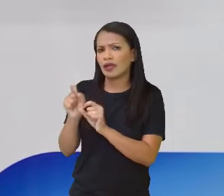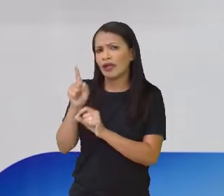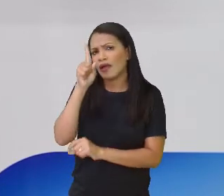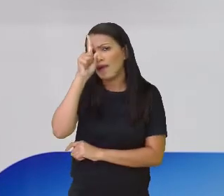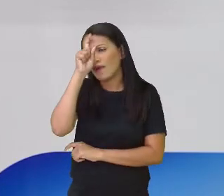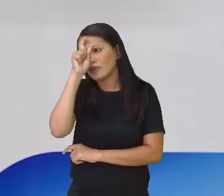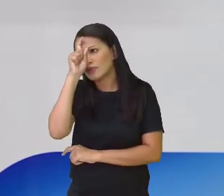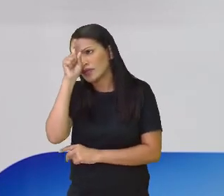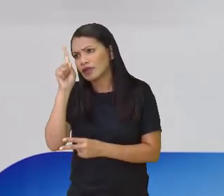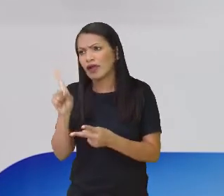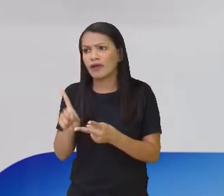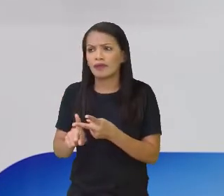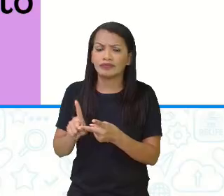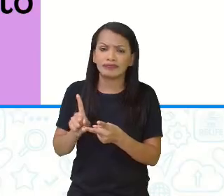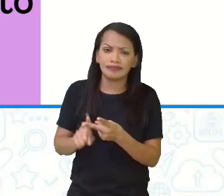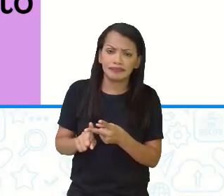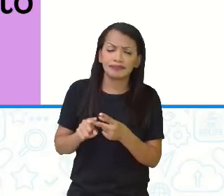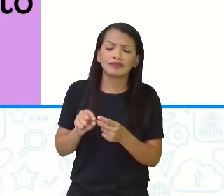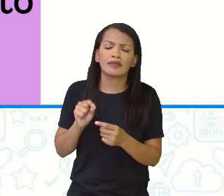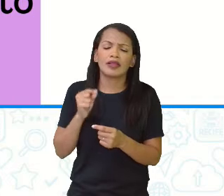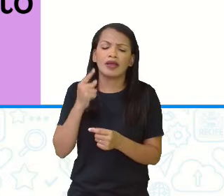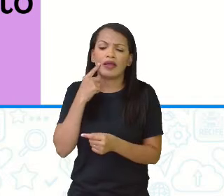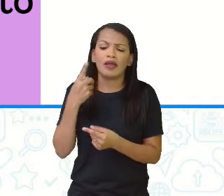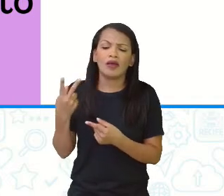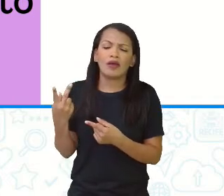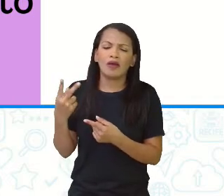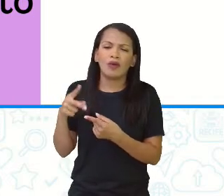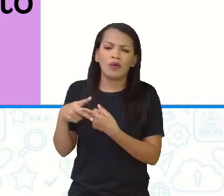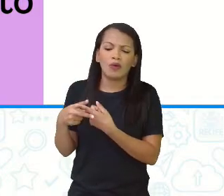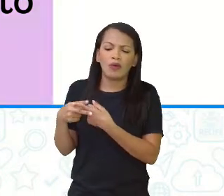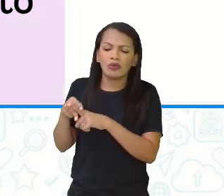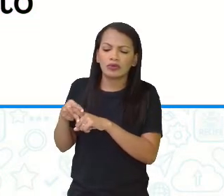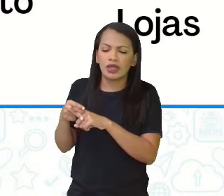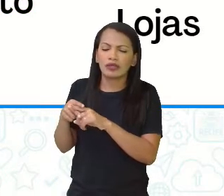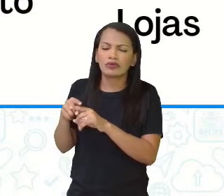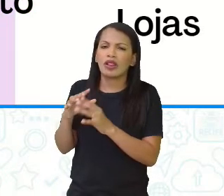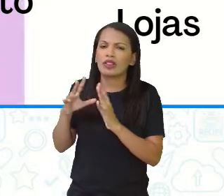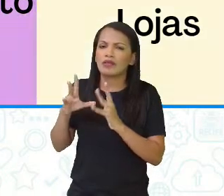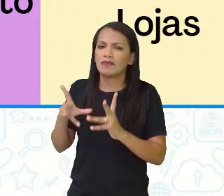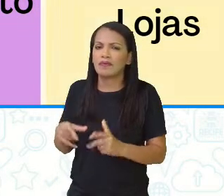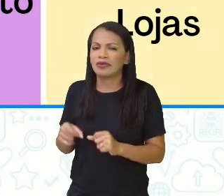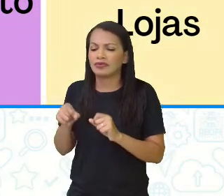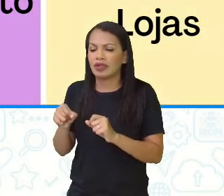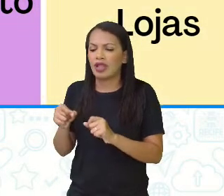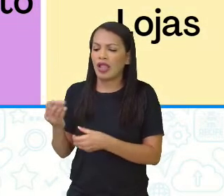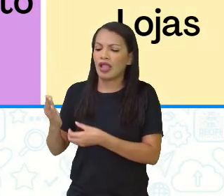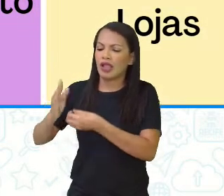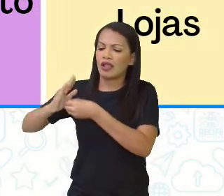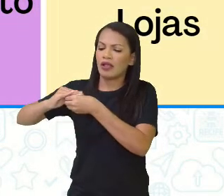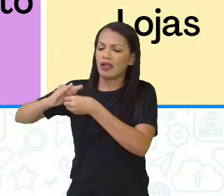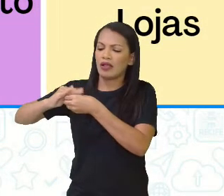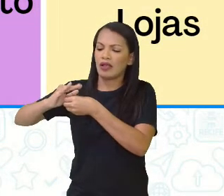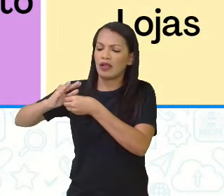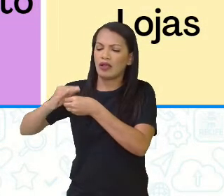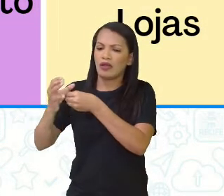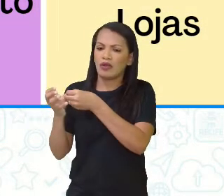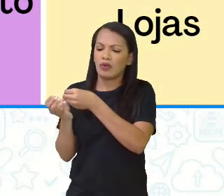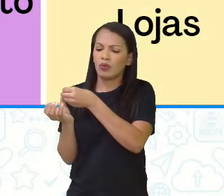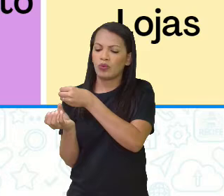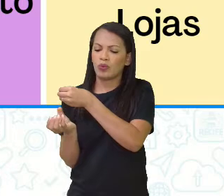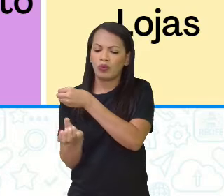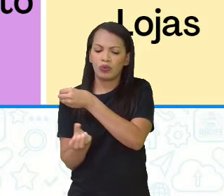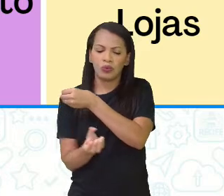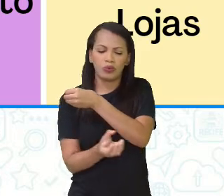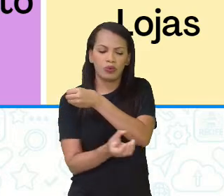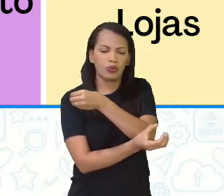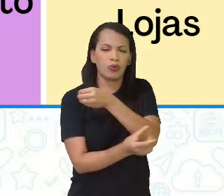que mais que a gente encontra por aqui? Tratamento de esgoto. O que mais? Tem sim, lojas.